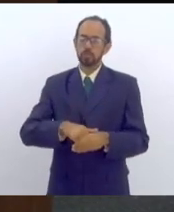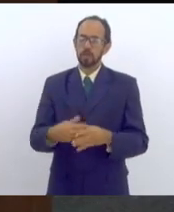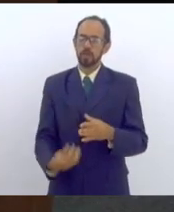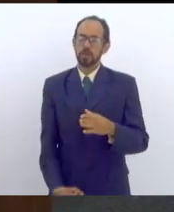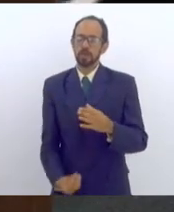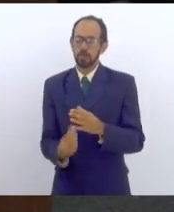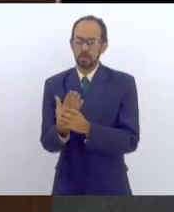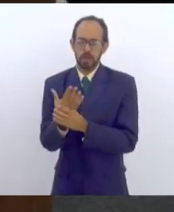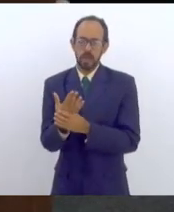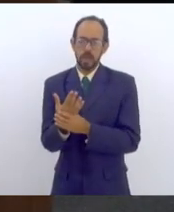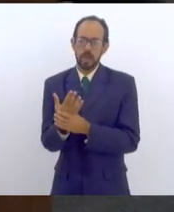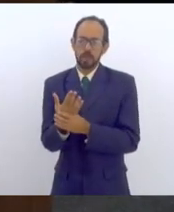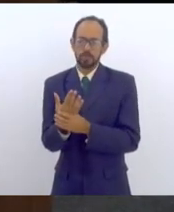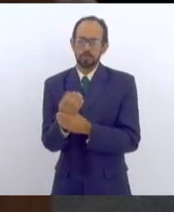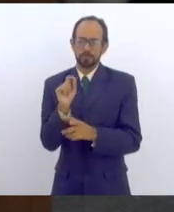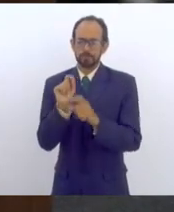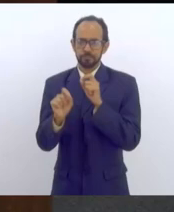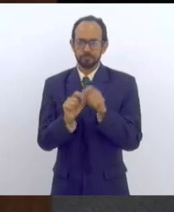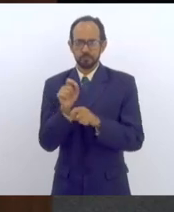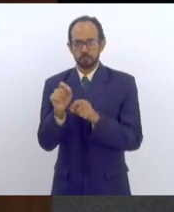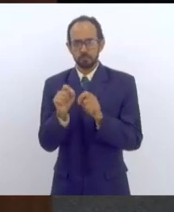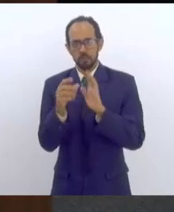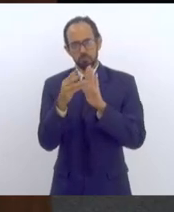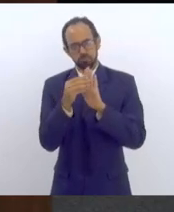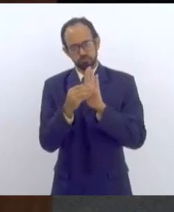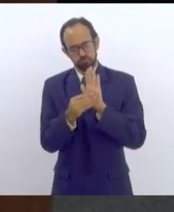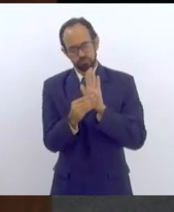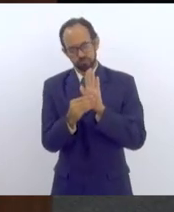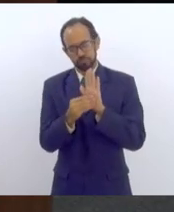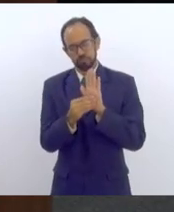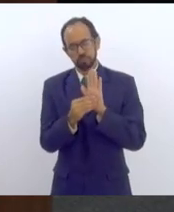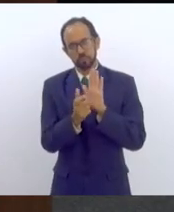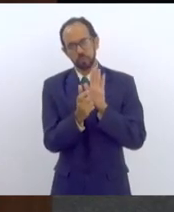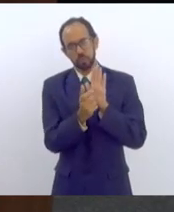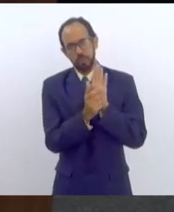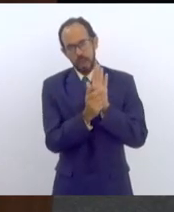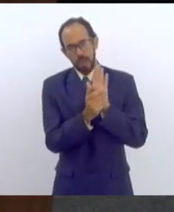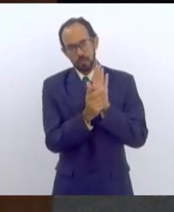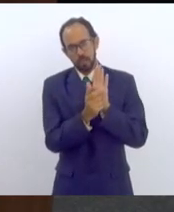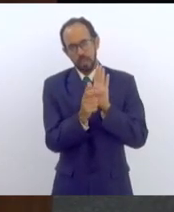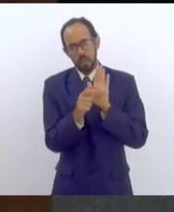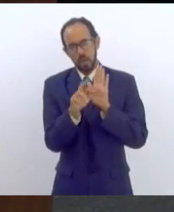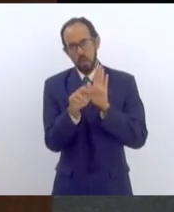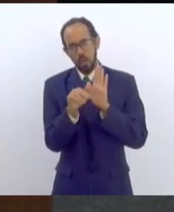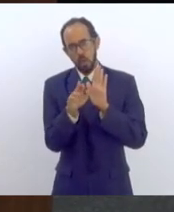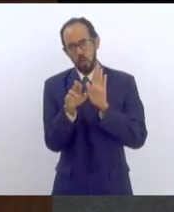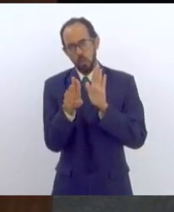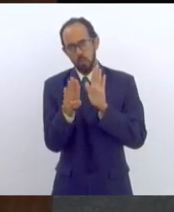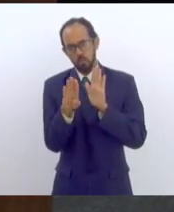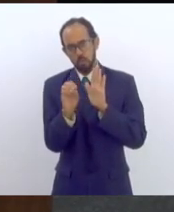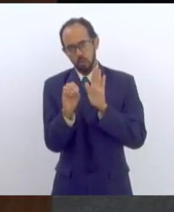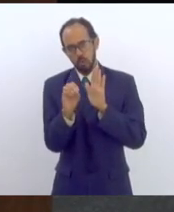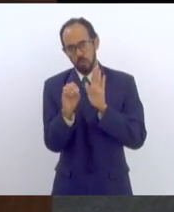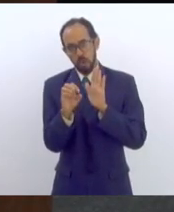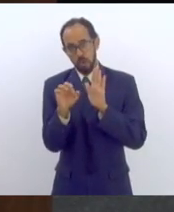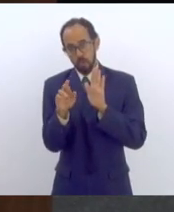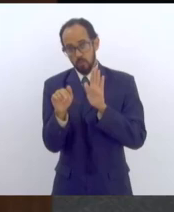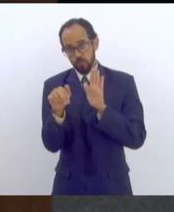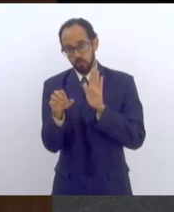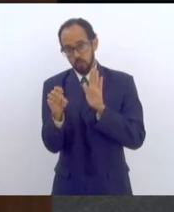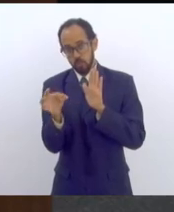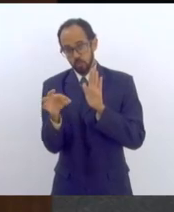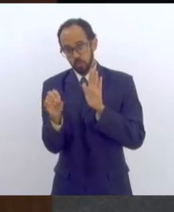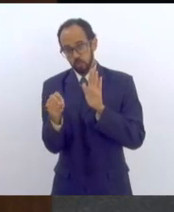criar, dentro do registro de ocorrência, a nomenclatura do roubo e furto de bicicleta. E, a partir